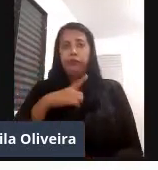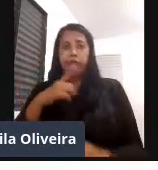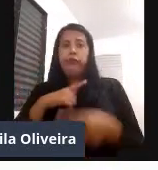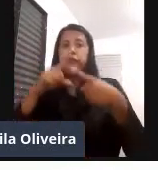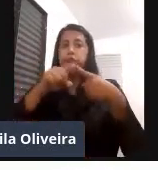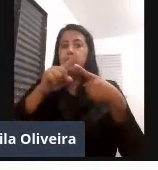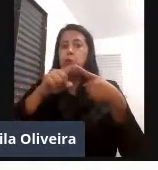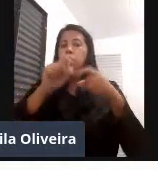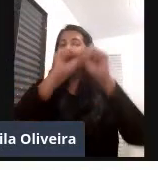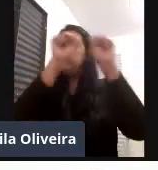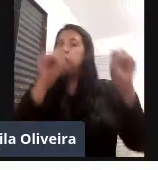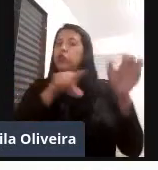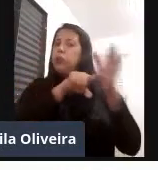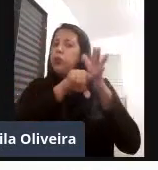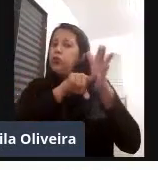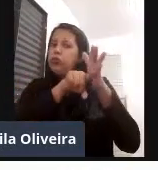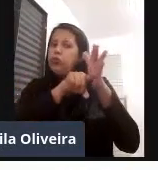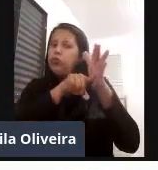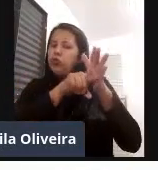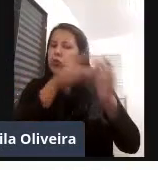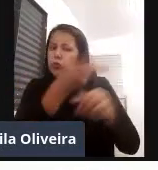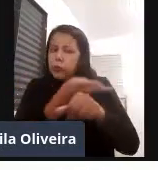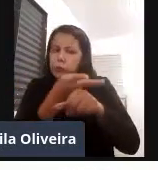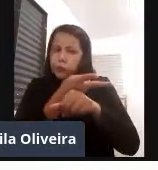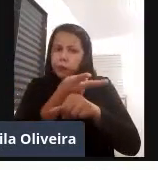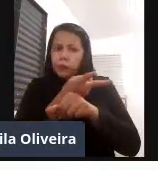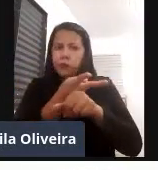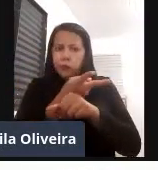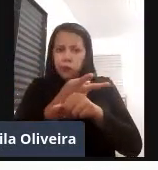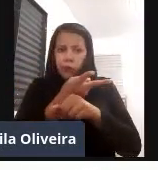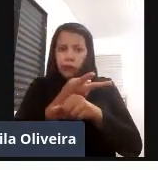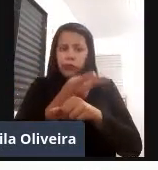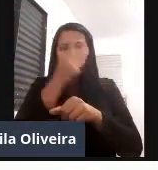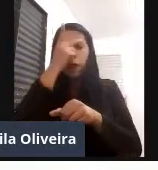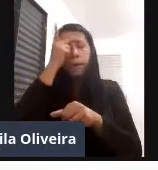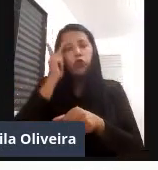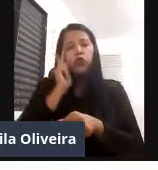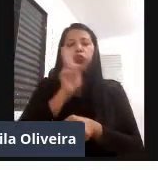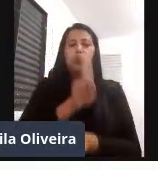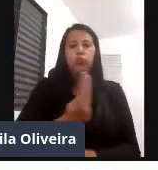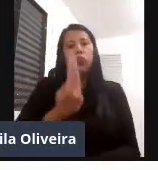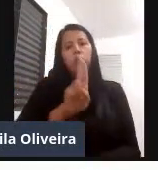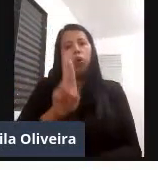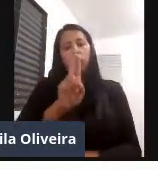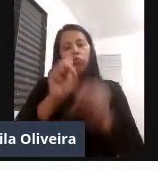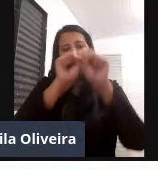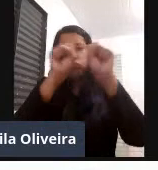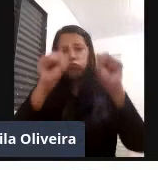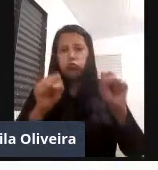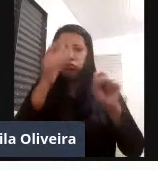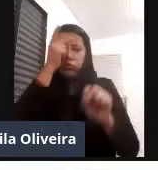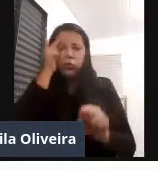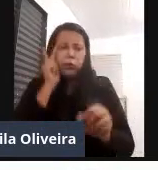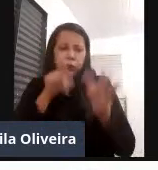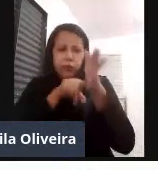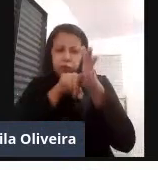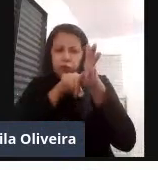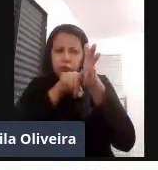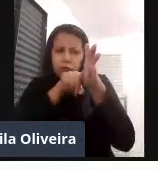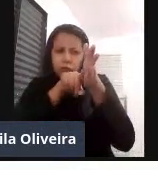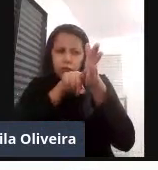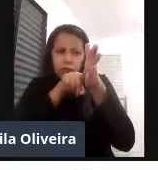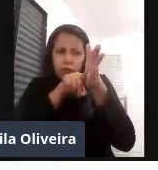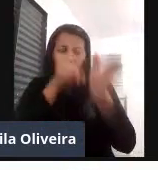onde esse usuário, né, vou chamar aqui usuário, a pessoa que está indo lá no sistema, tá? Onde esse usuário vai, nesse campo